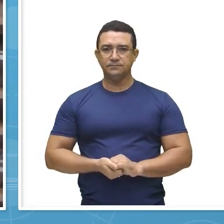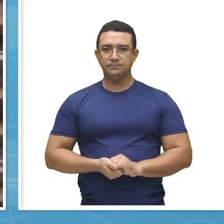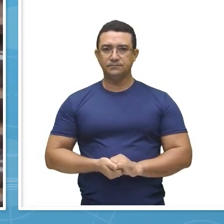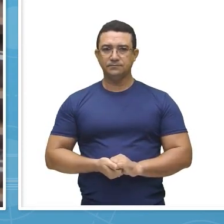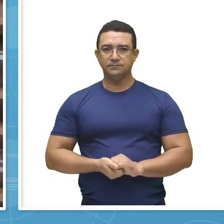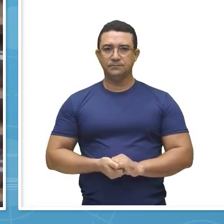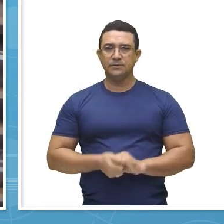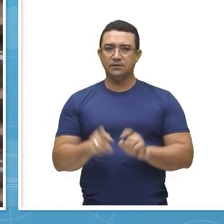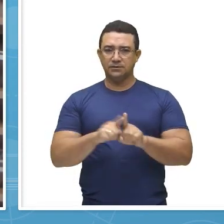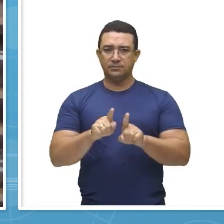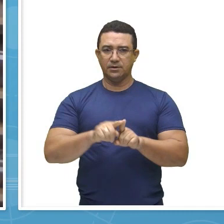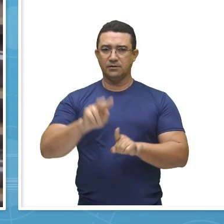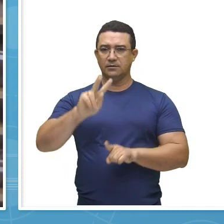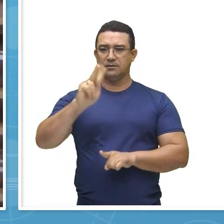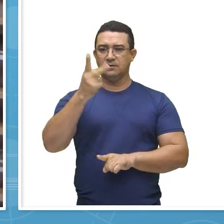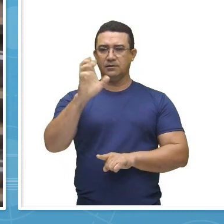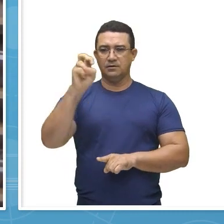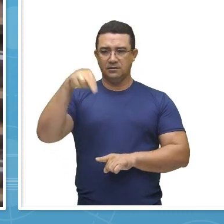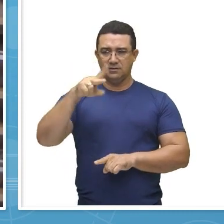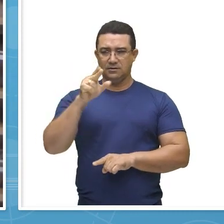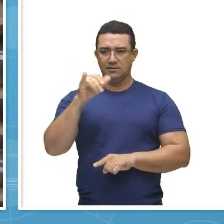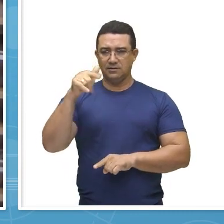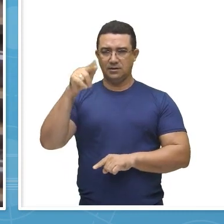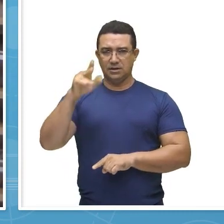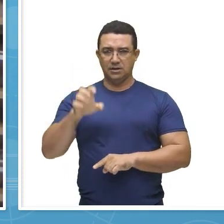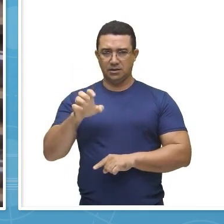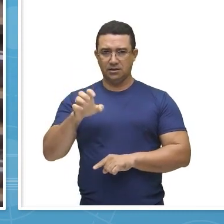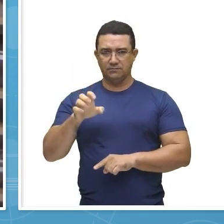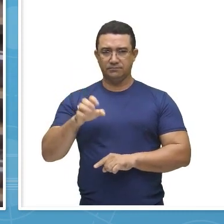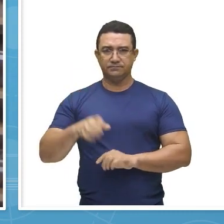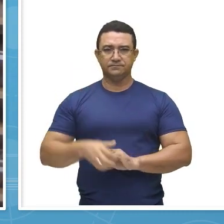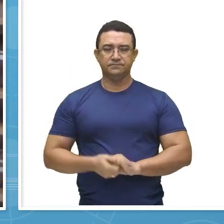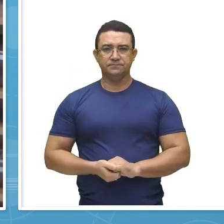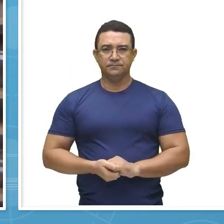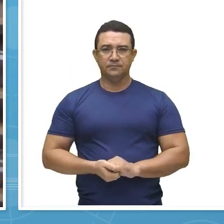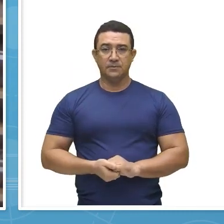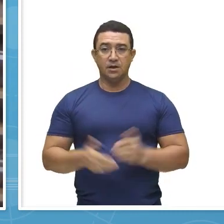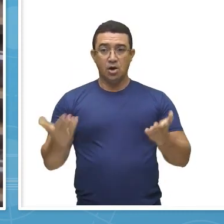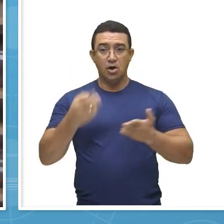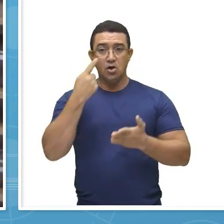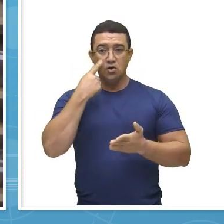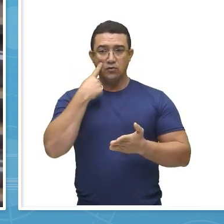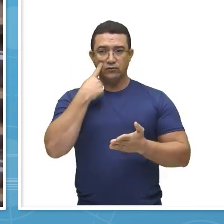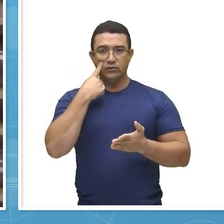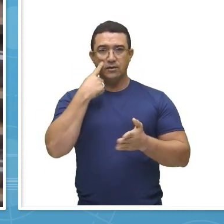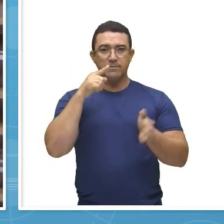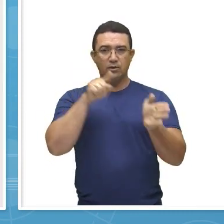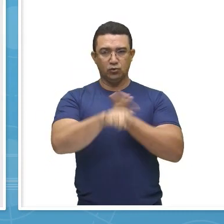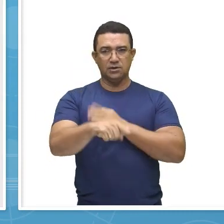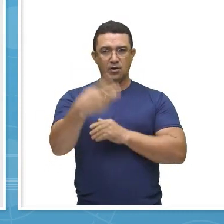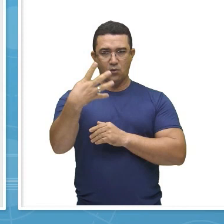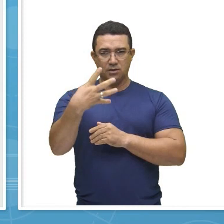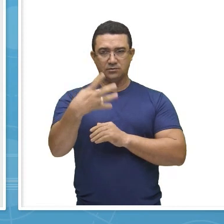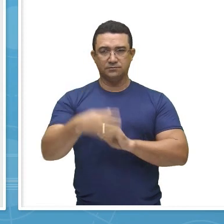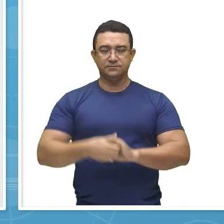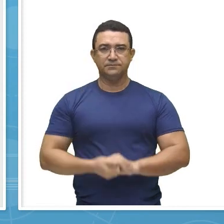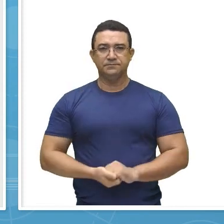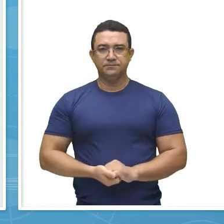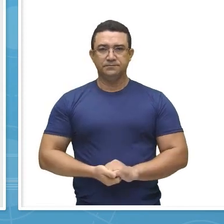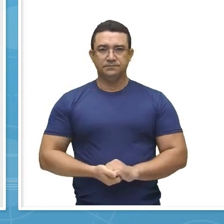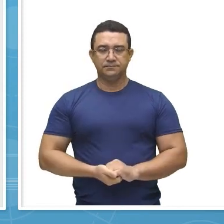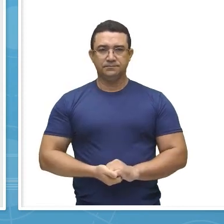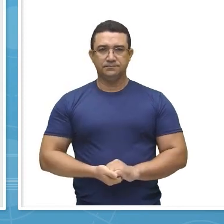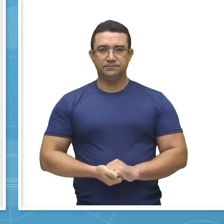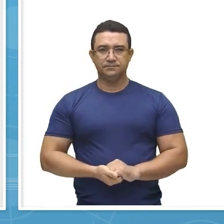E o Henrique, da Escola Eliana Socorro Pacheco Braga. Vamos agora à nossa última questão de história, tem mais, viu? 8º ano,